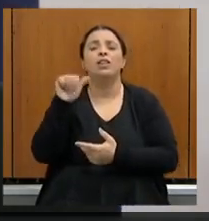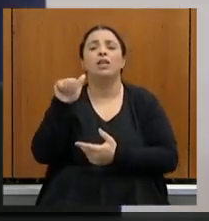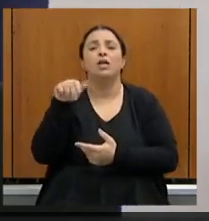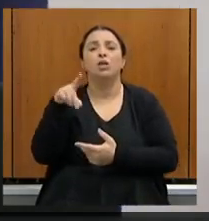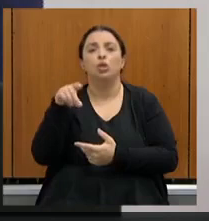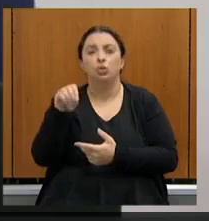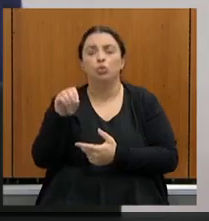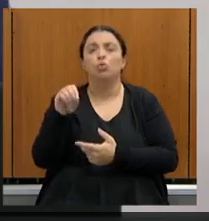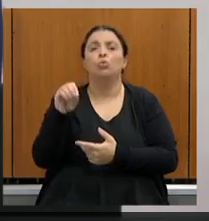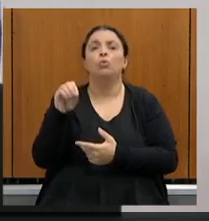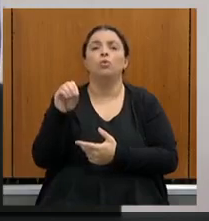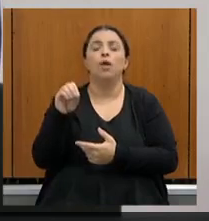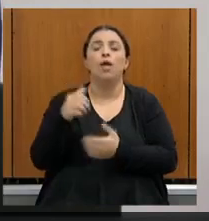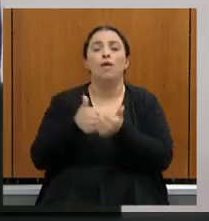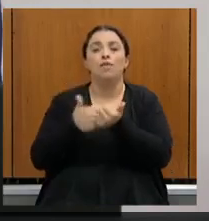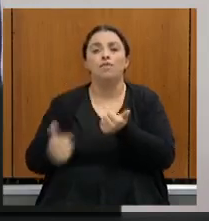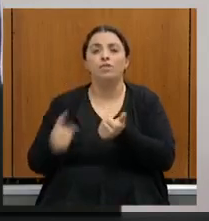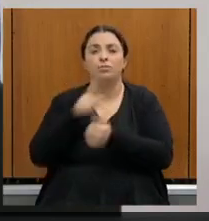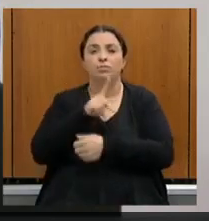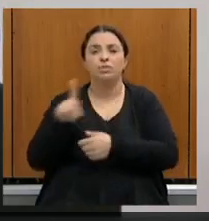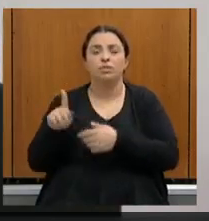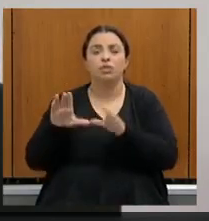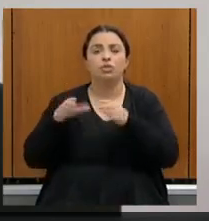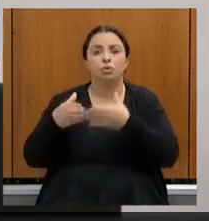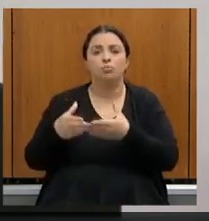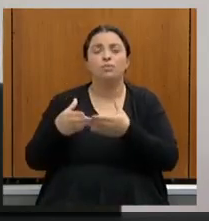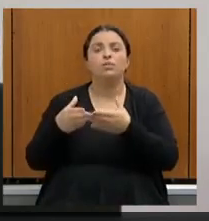Extraordinária de Turismo e Gastronomia